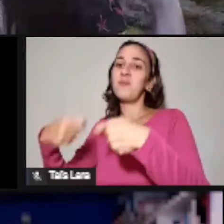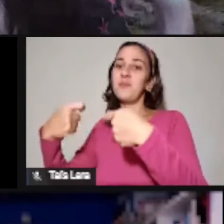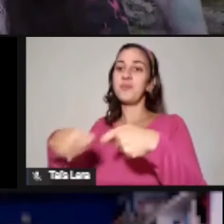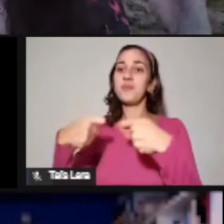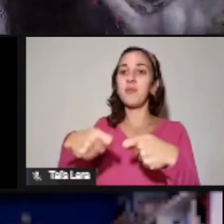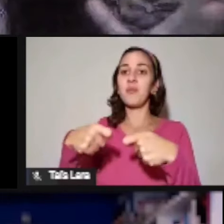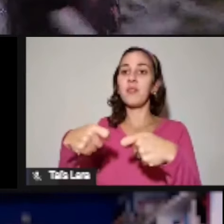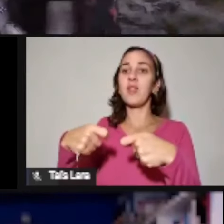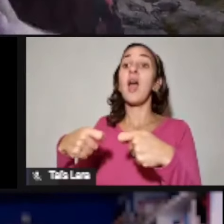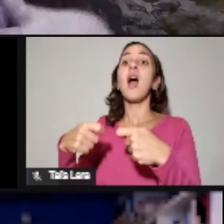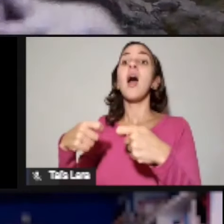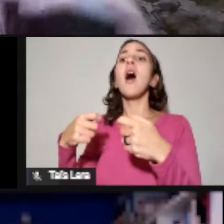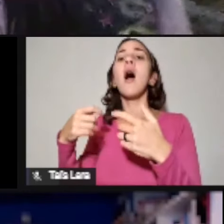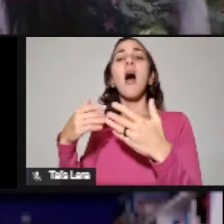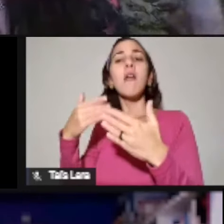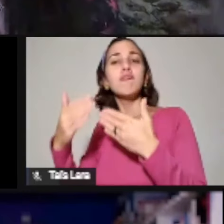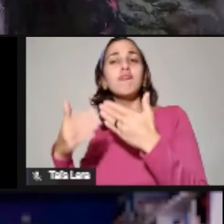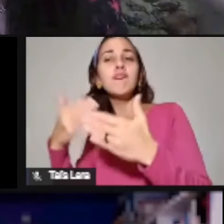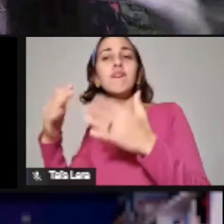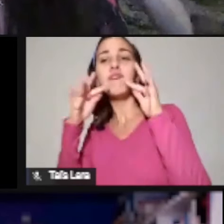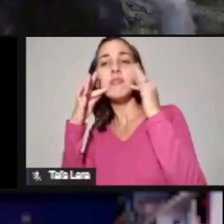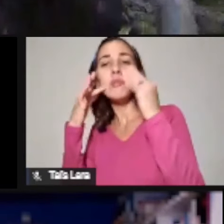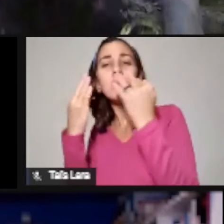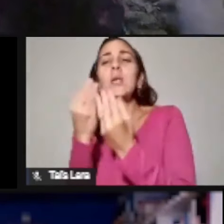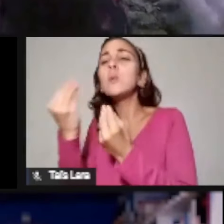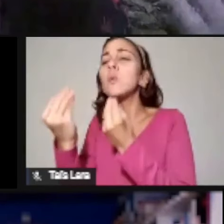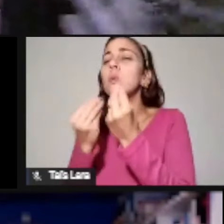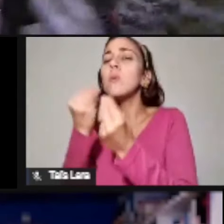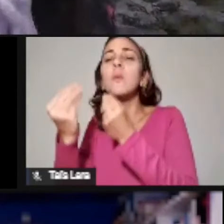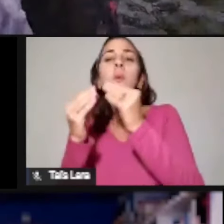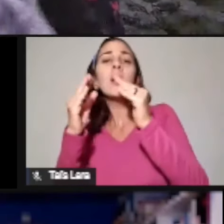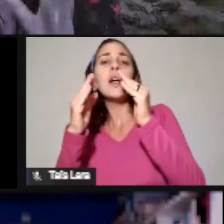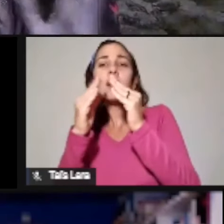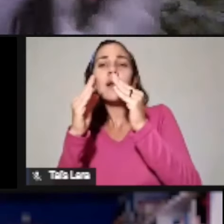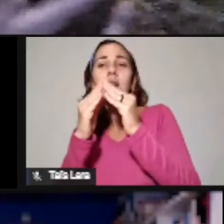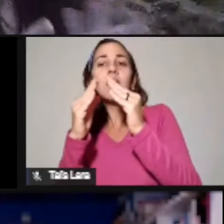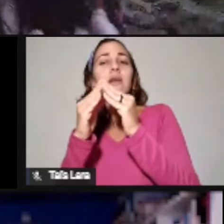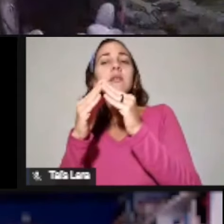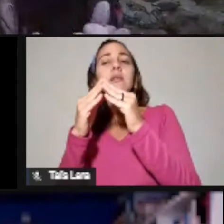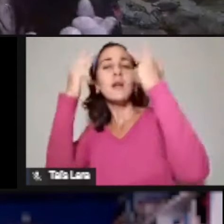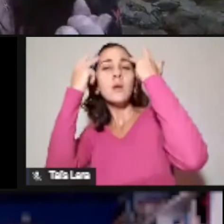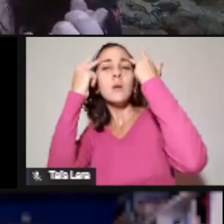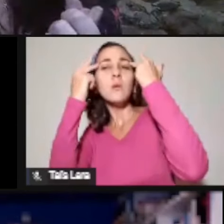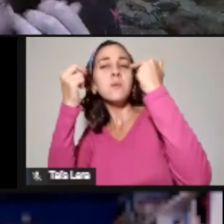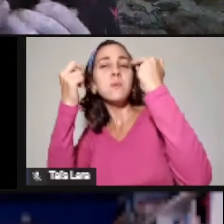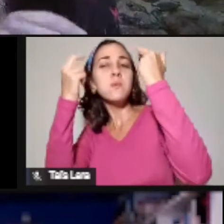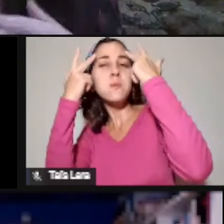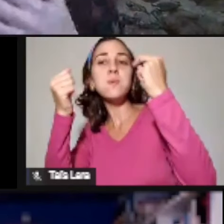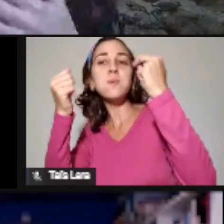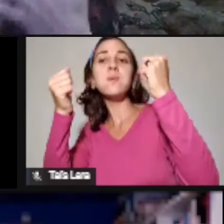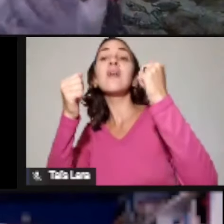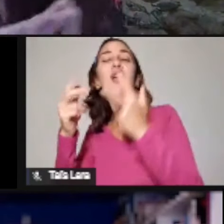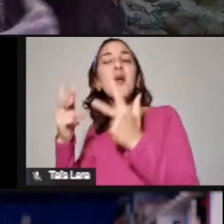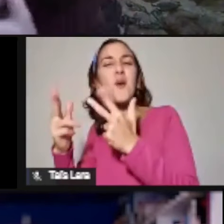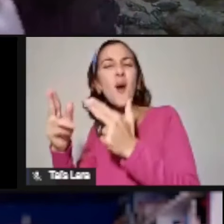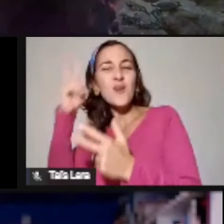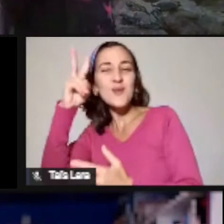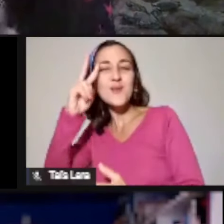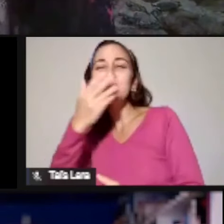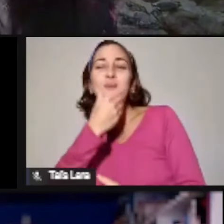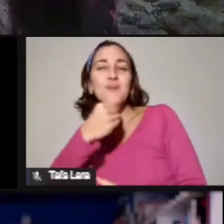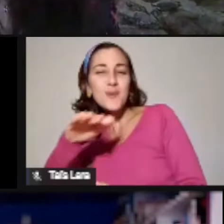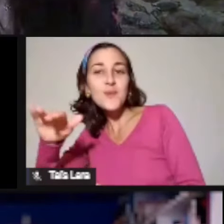que seja essa dinâmica familiar, se a gente quer que a casa seja um lugar tranquilo, como o próprio João ali fala, né? É um lugar para descansar o corpo e